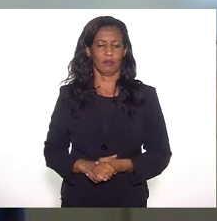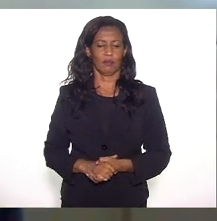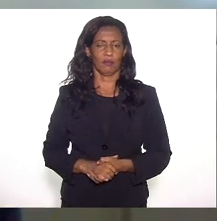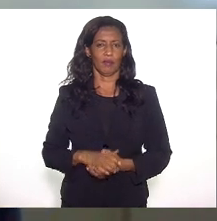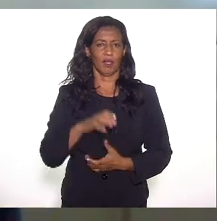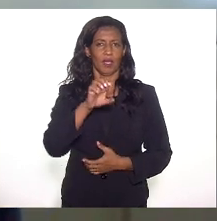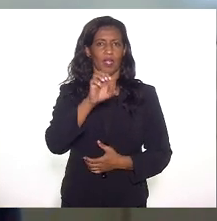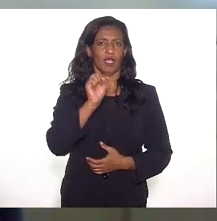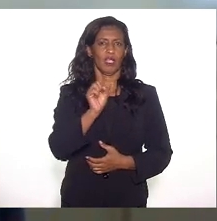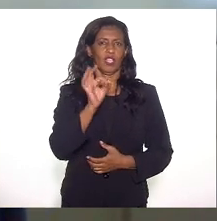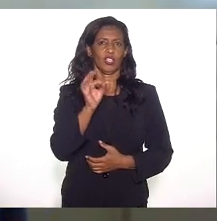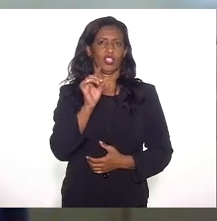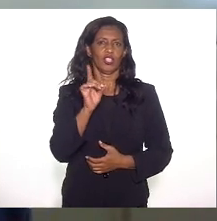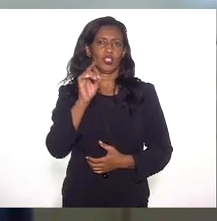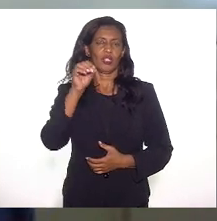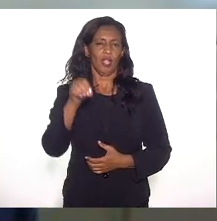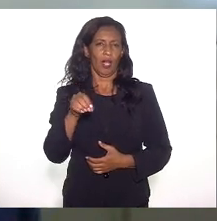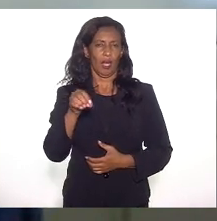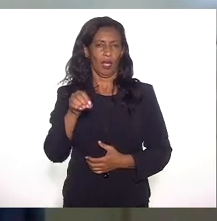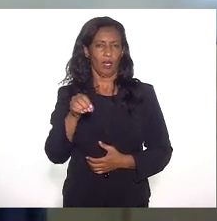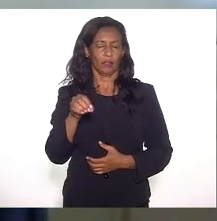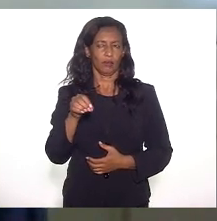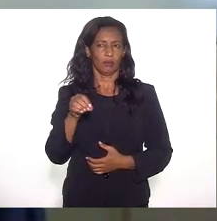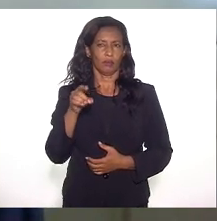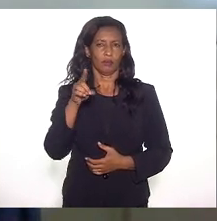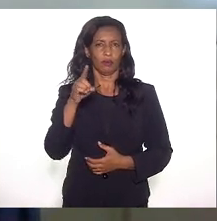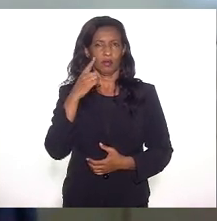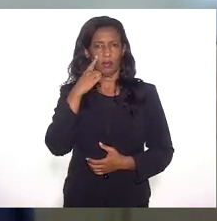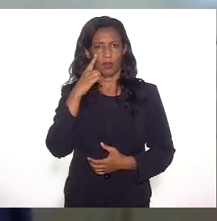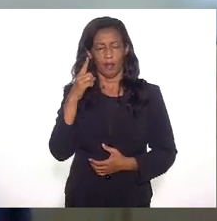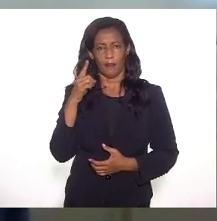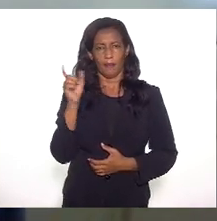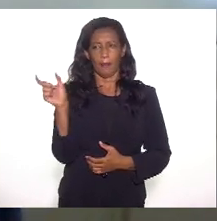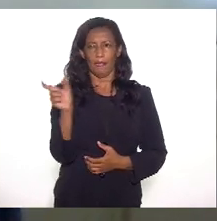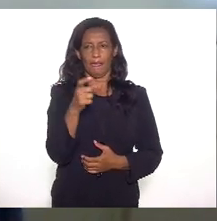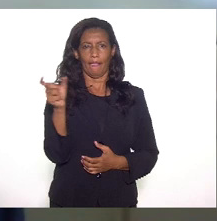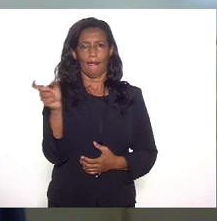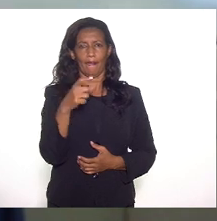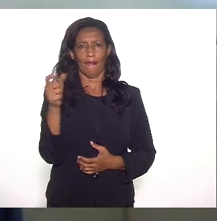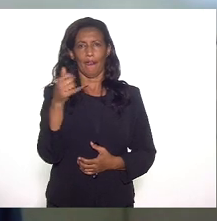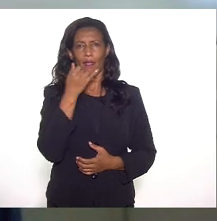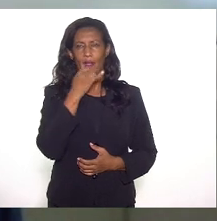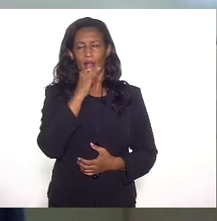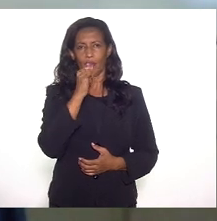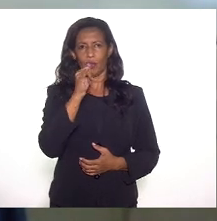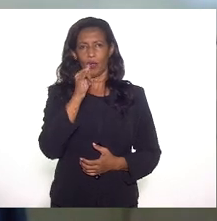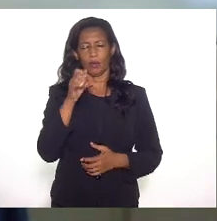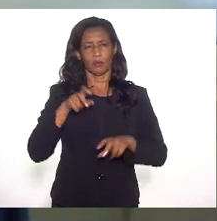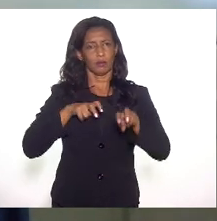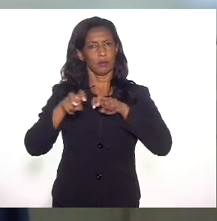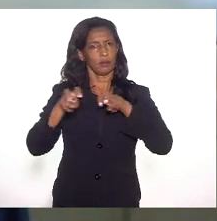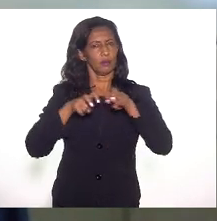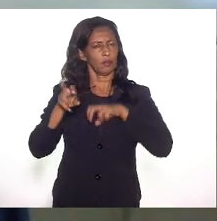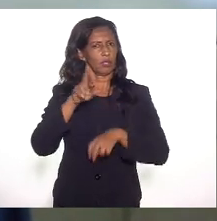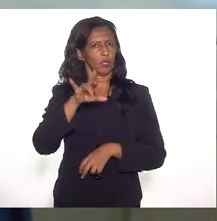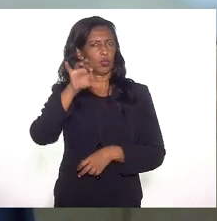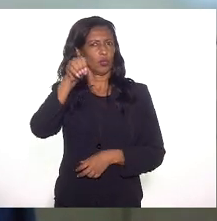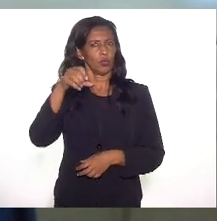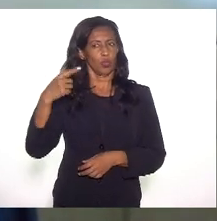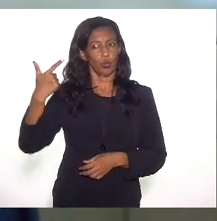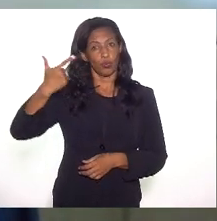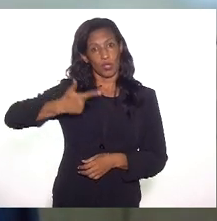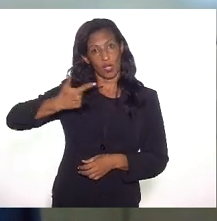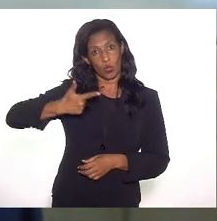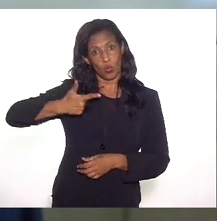Estado planeja assumir bilhetagem eletrônica dos transportes do Grande Rio só no